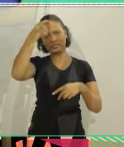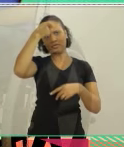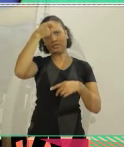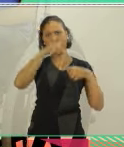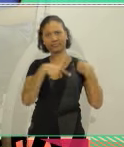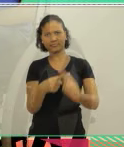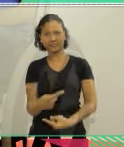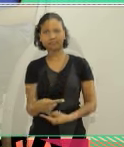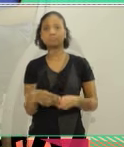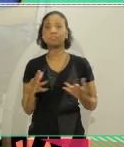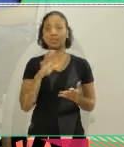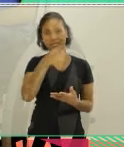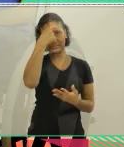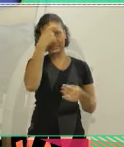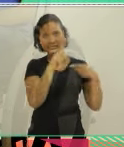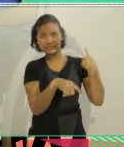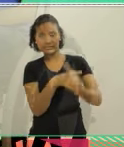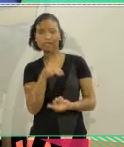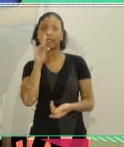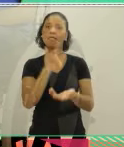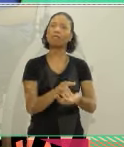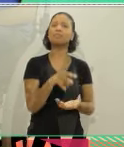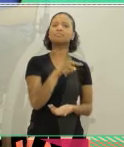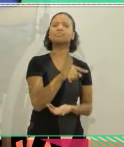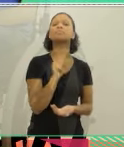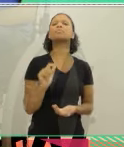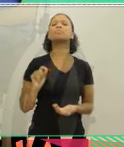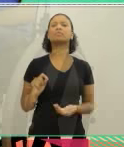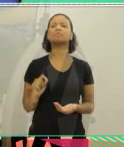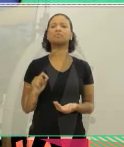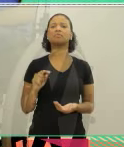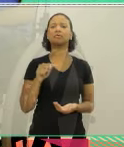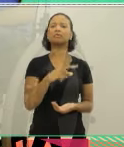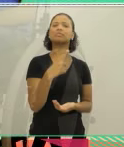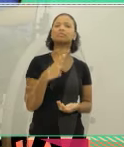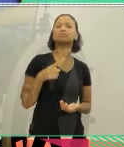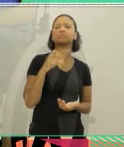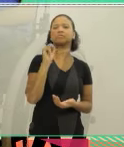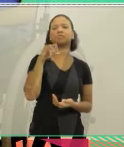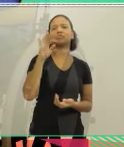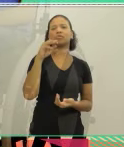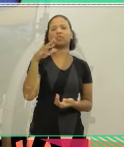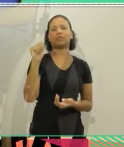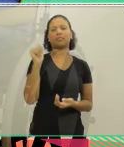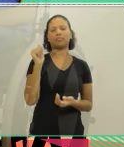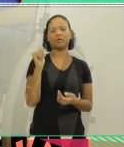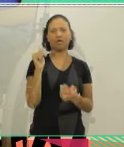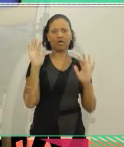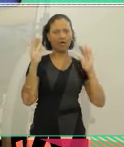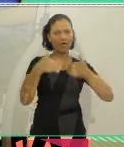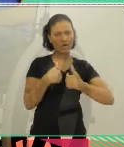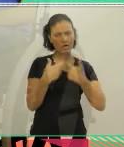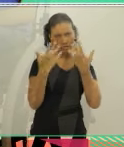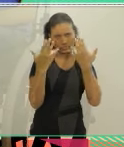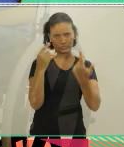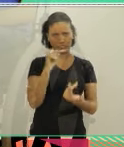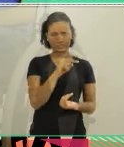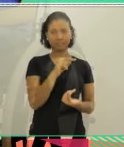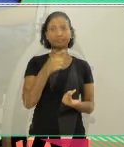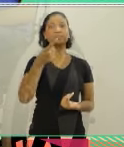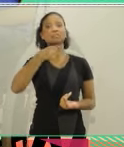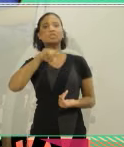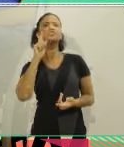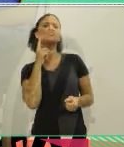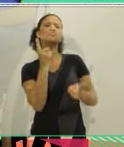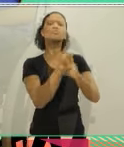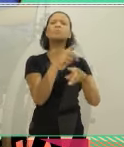do cérebro. Mas, na realidade, na grande maioria das pessoas que têm sintomas de autismo, a gente não descobre a causa atualmente.